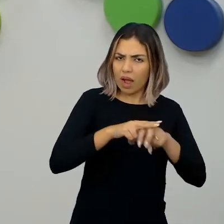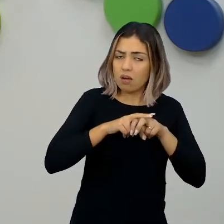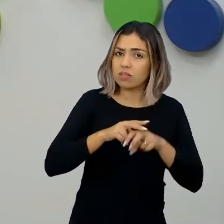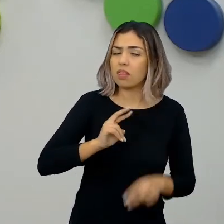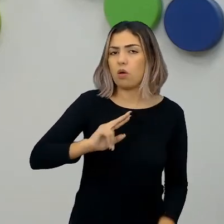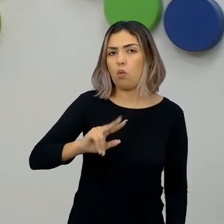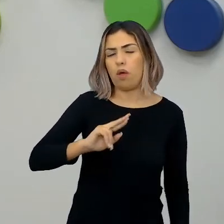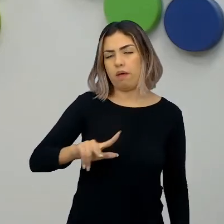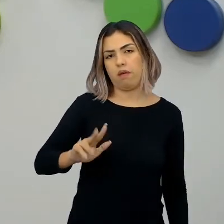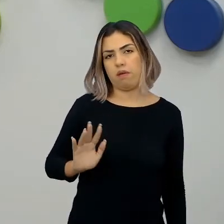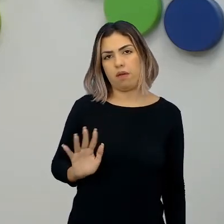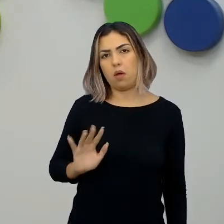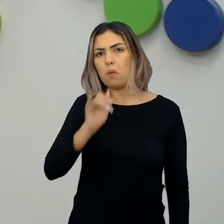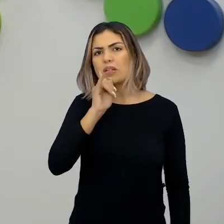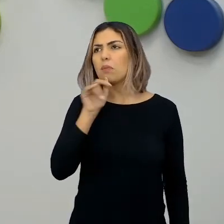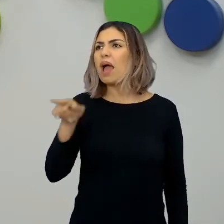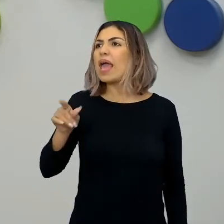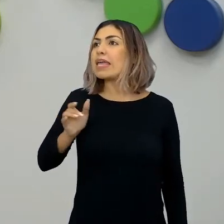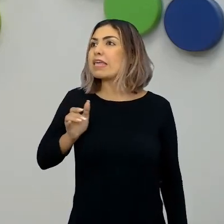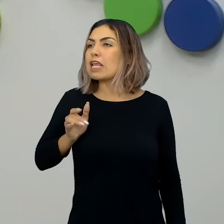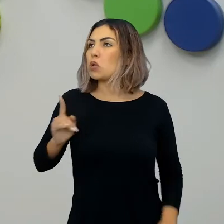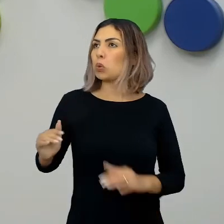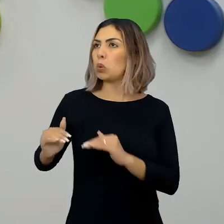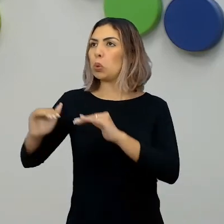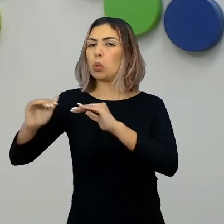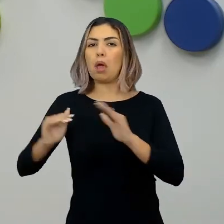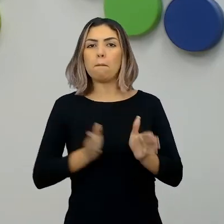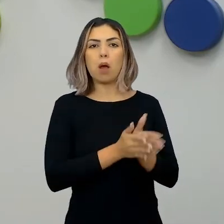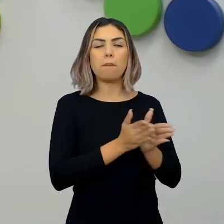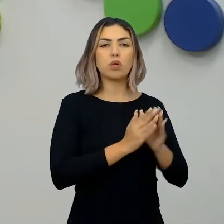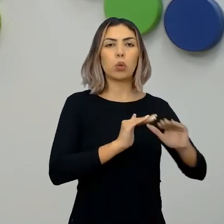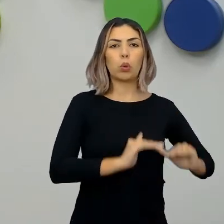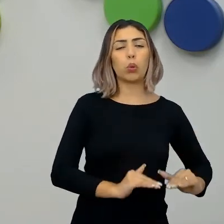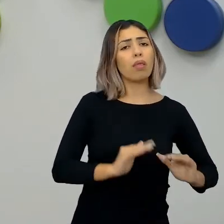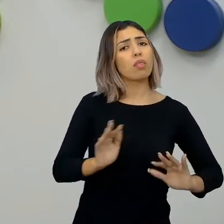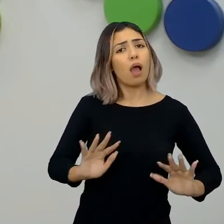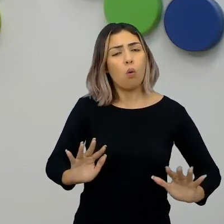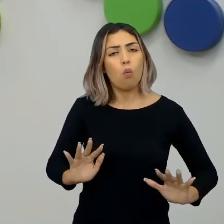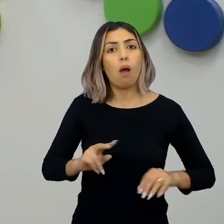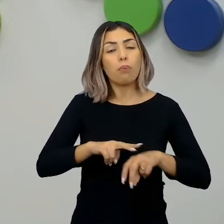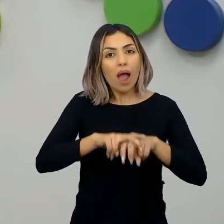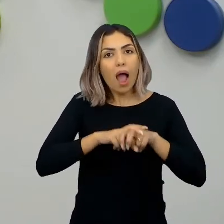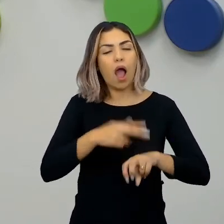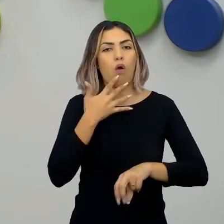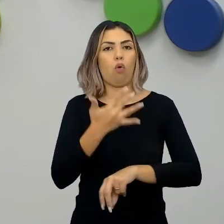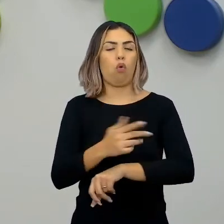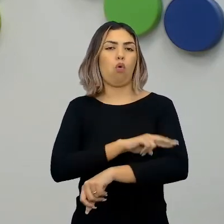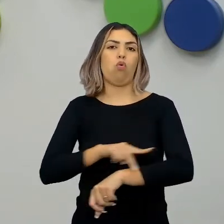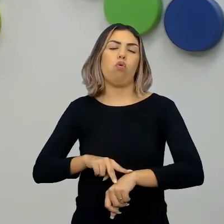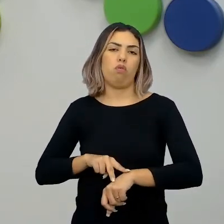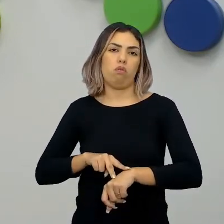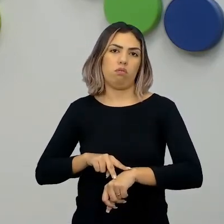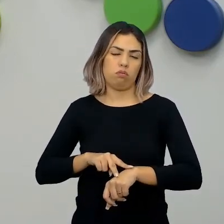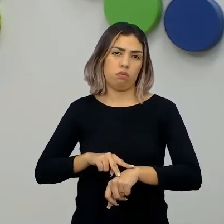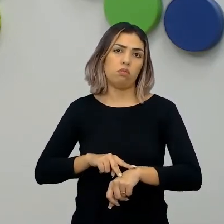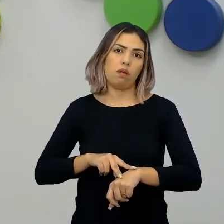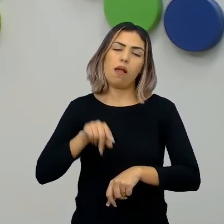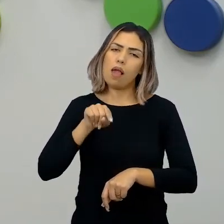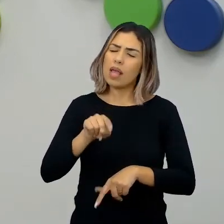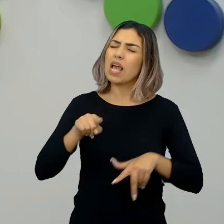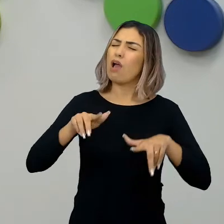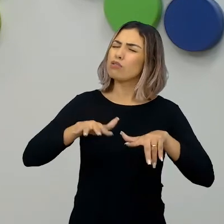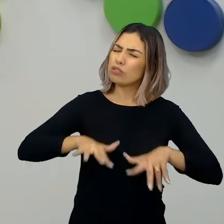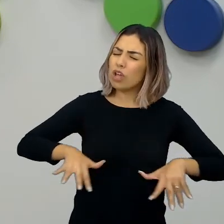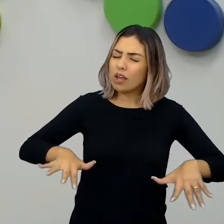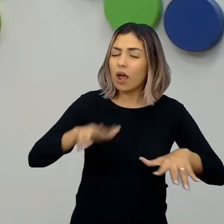é a questão da pessoa ser rica ou pobre. Tudo isso que eu estou falando tem a ver com esse fenômeno estrutural que eu